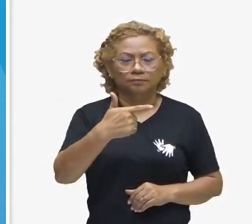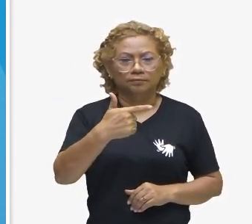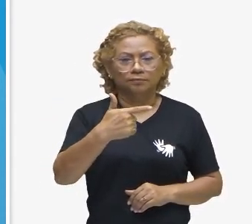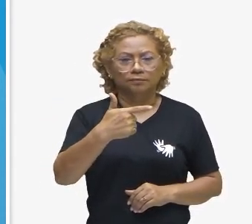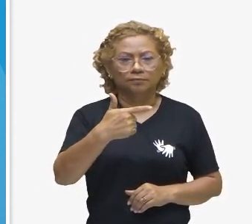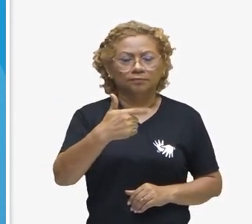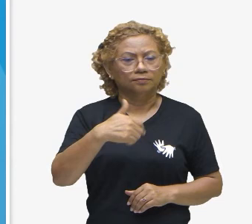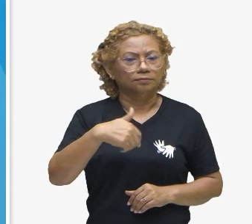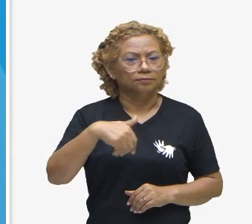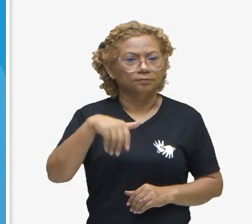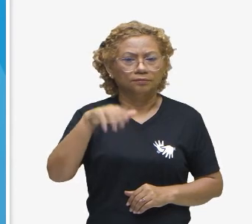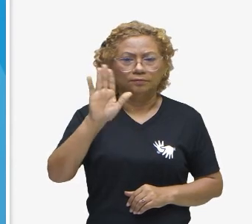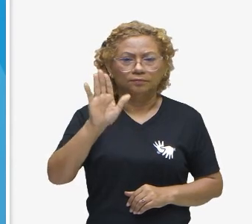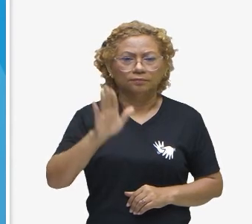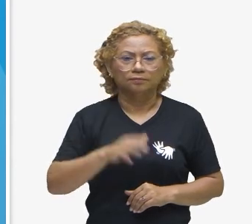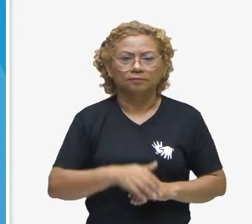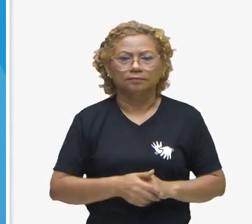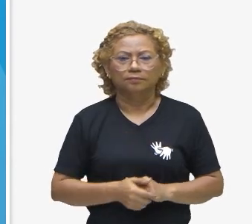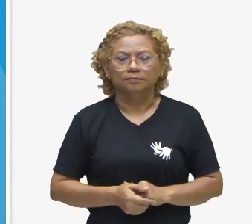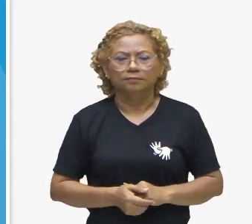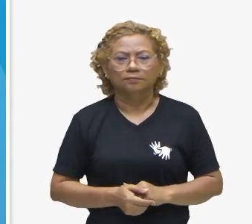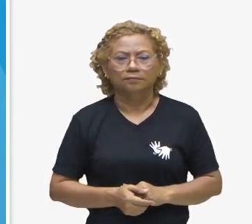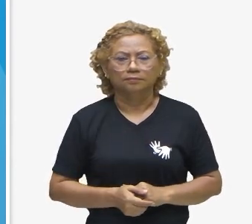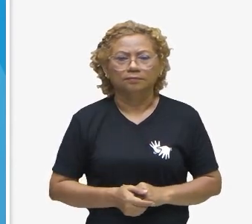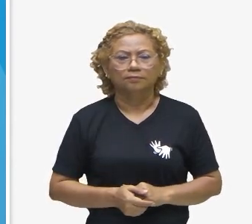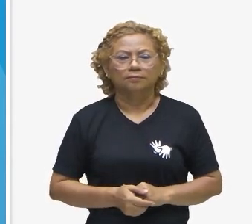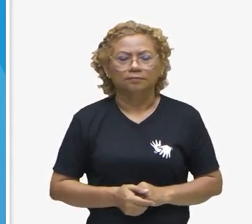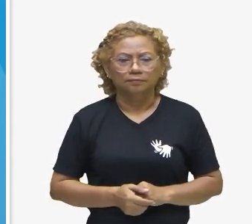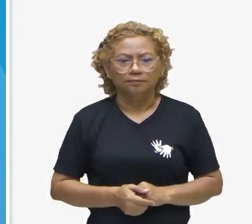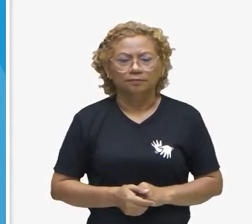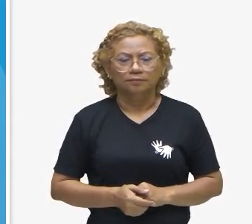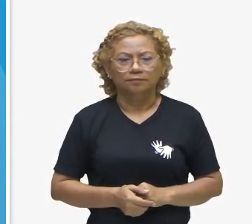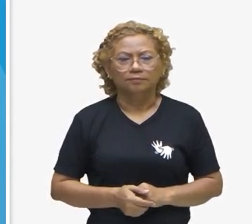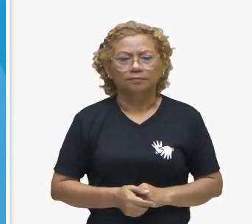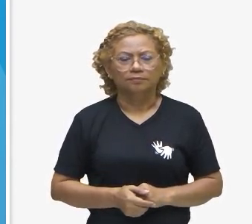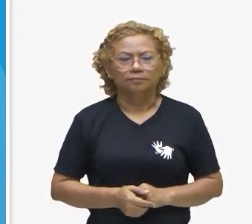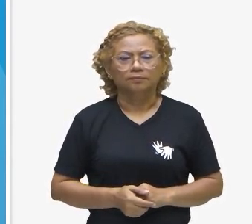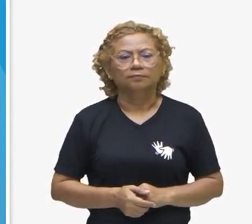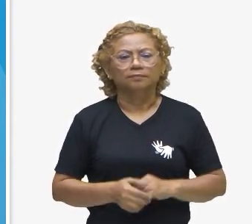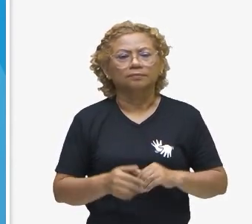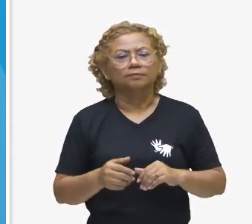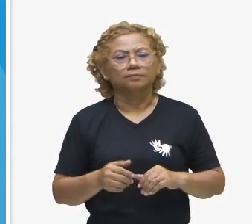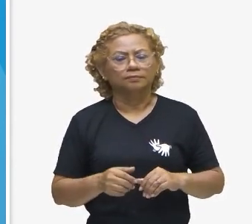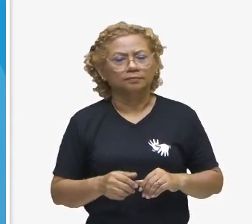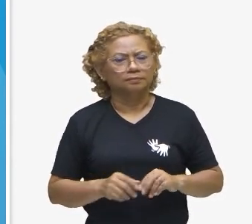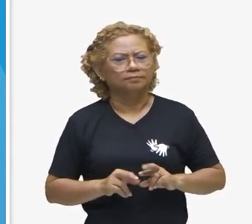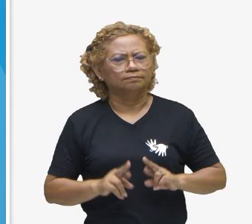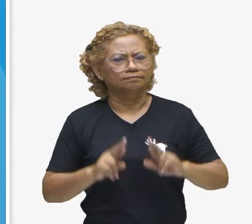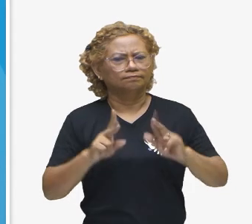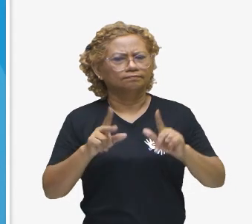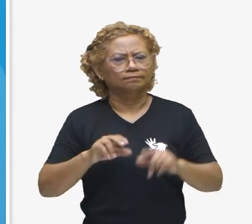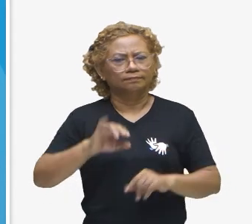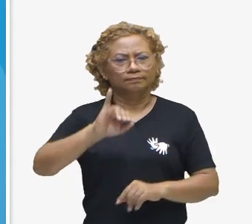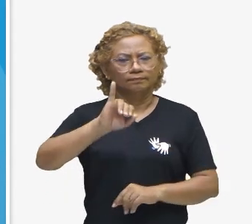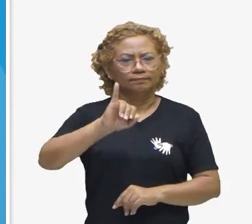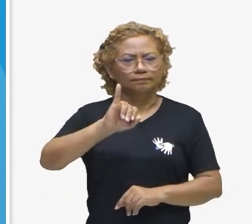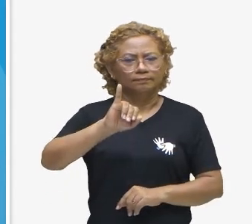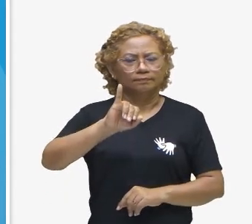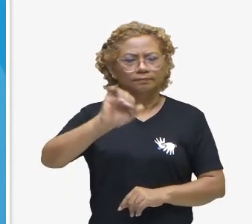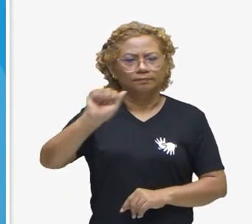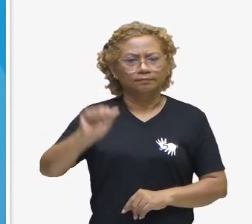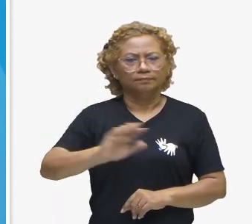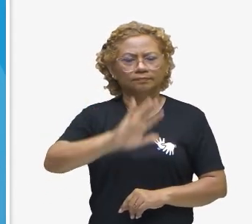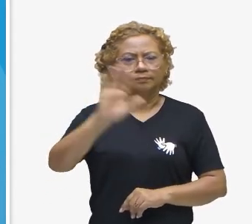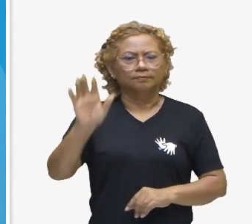seja, vai interferir aqui em relação à imagem. A imagem dessa função, na verdade, agora está